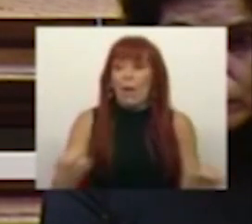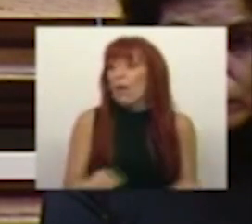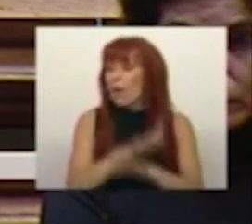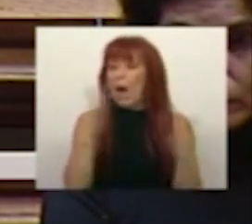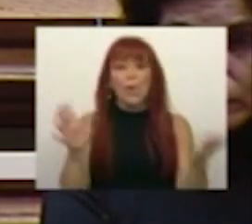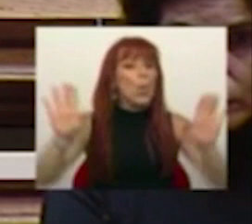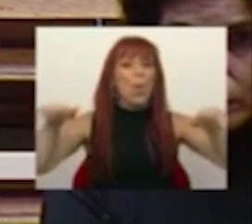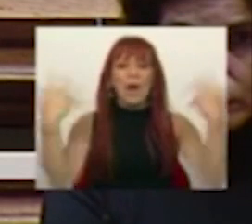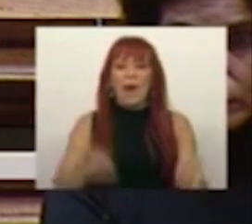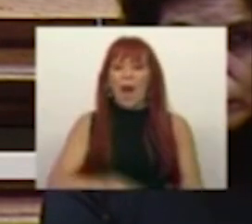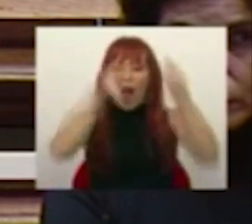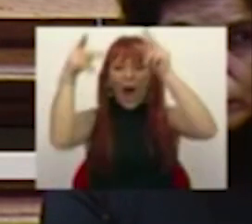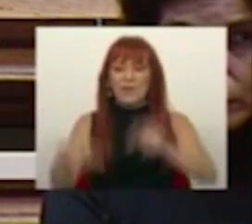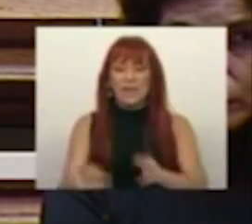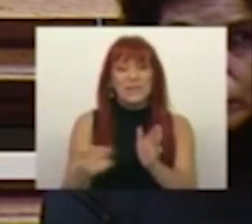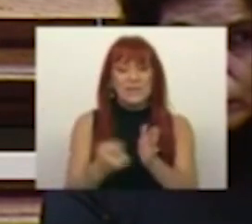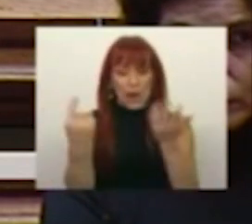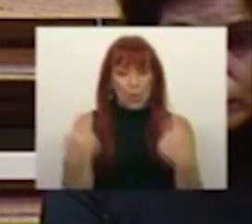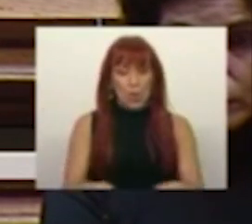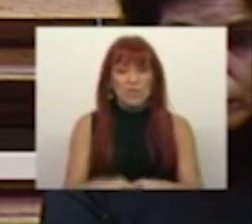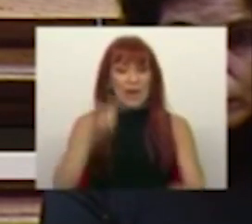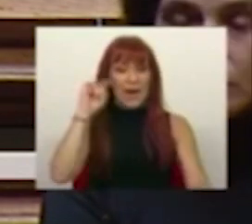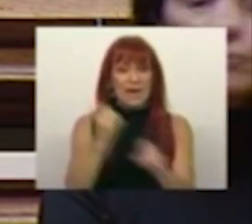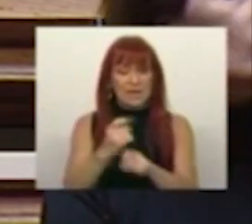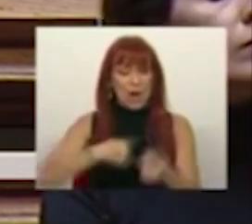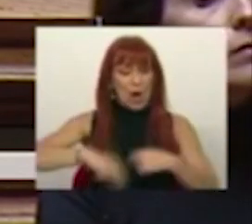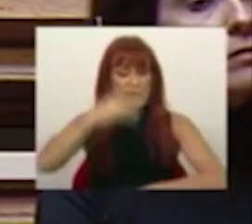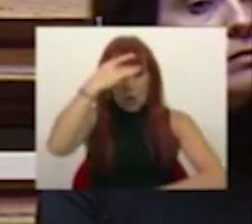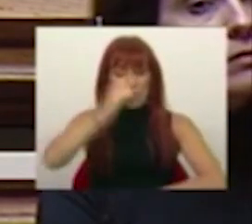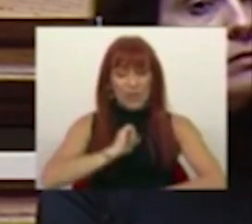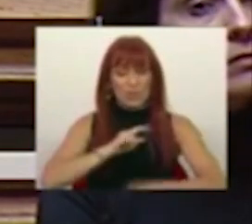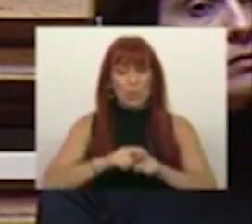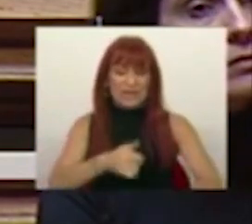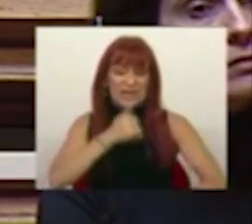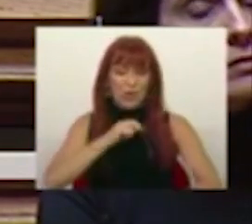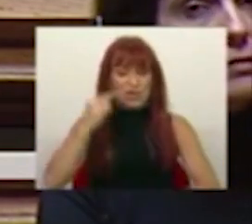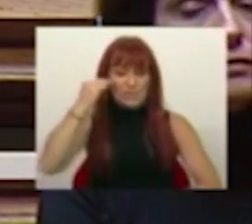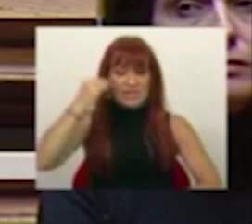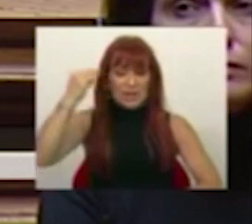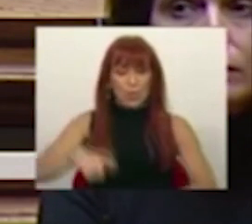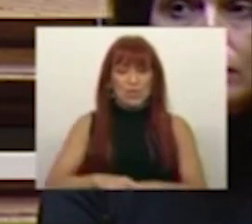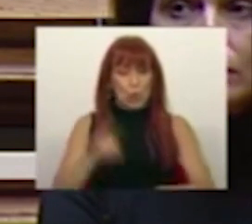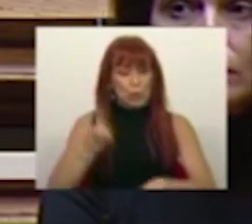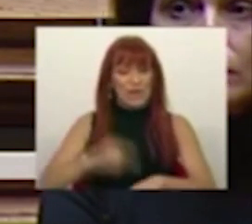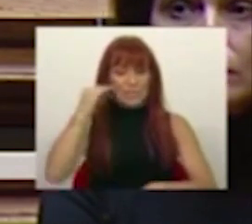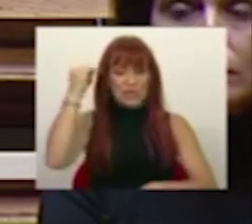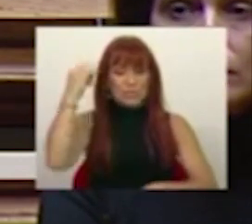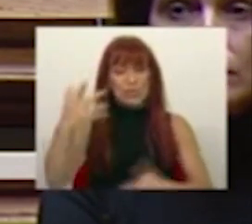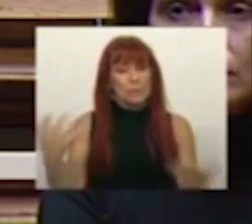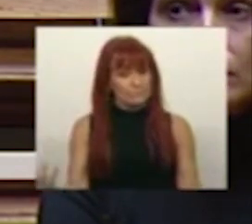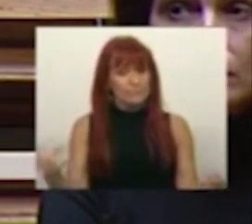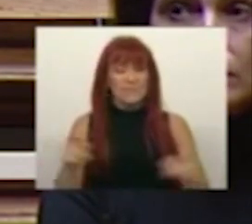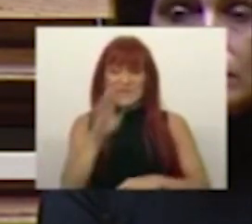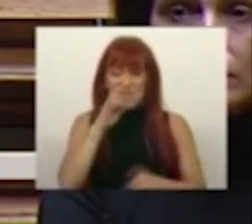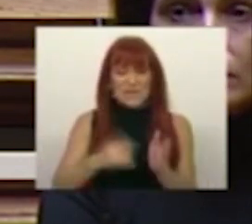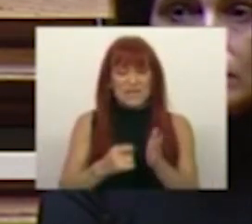evidente, qualquer alteração que seja necessária exige, do nosso ponto de vista, uma decisão especial, um tempo especial e até,